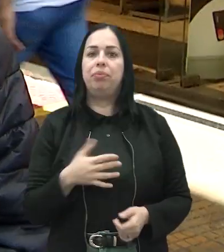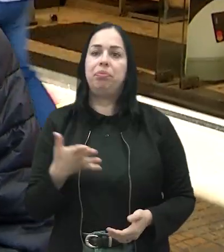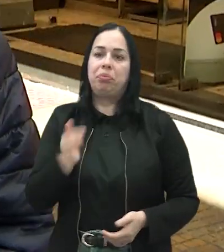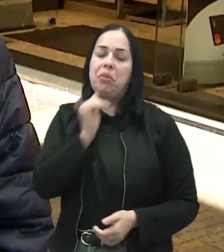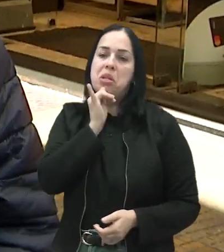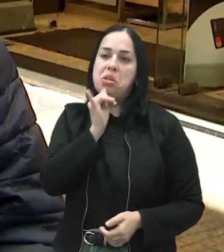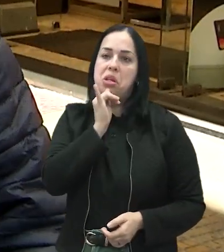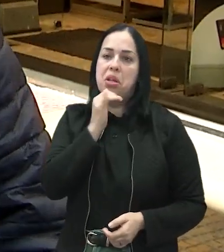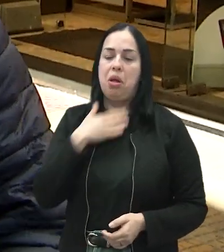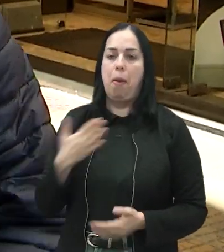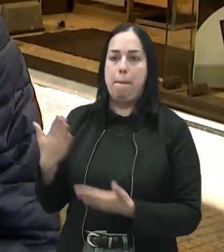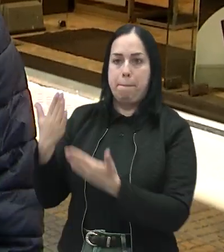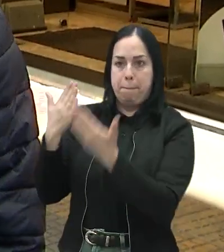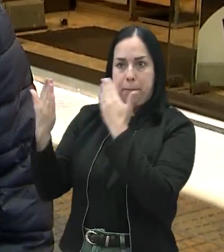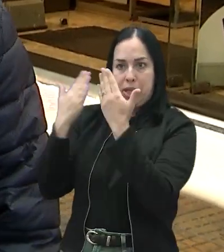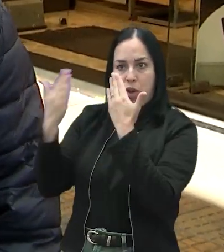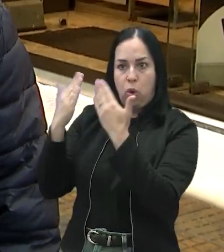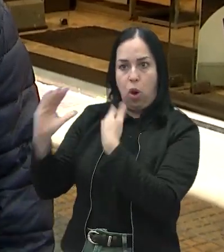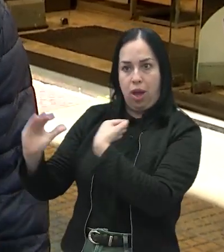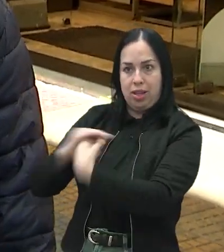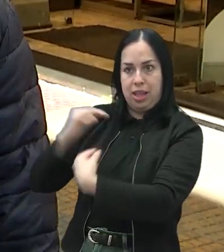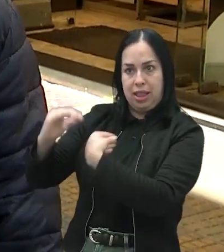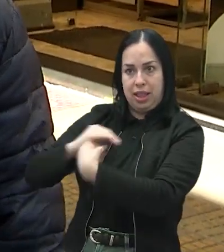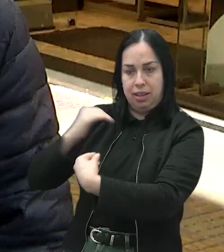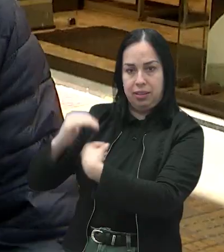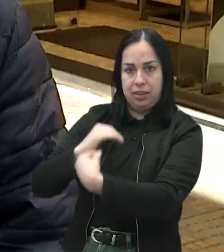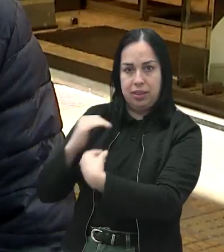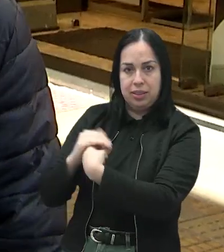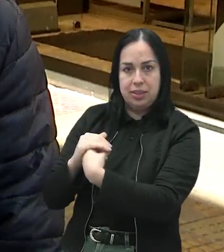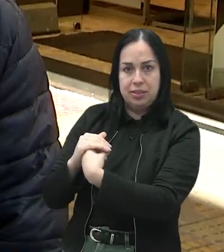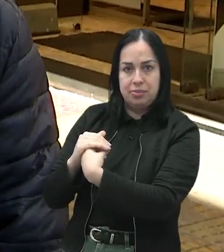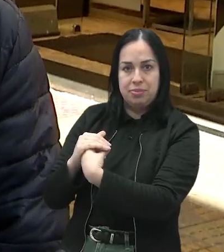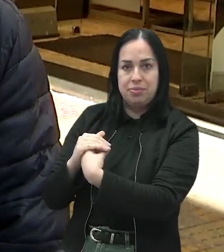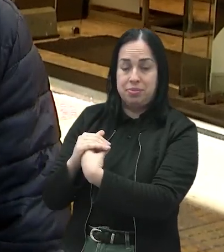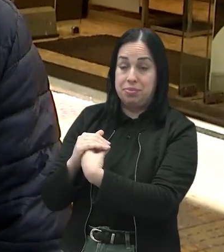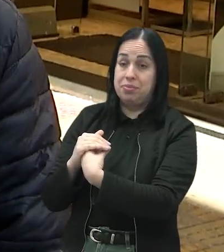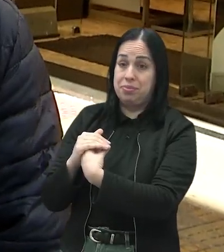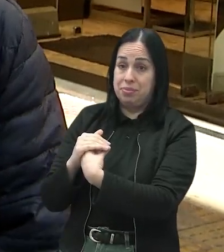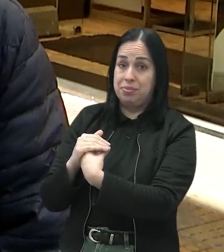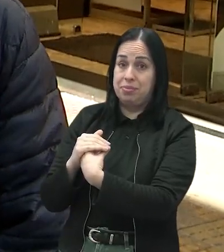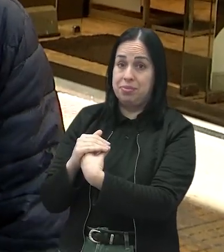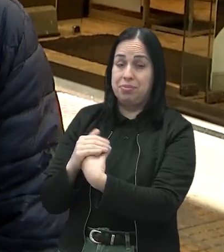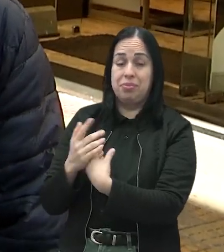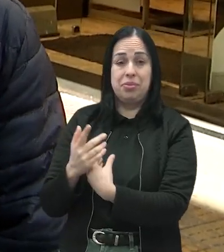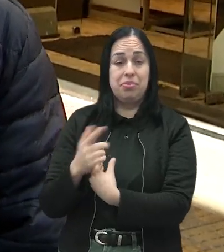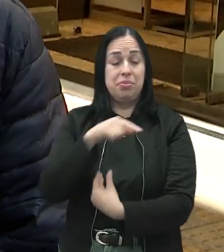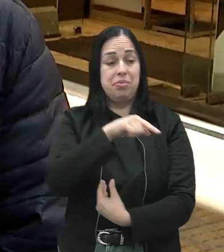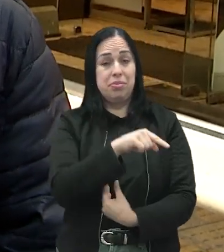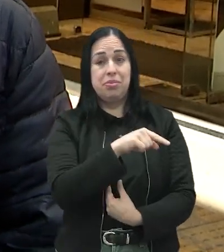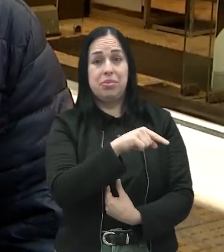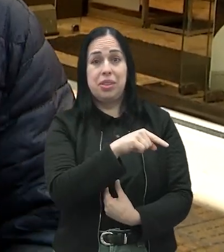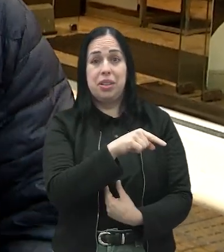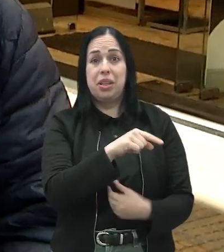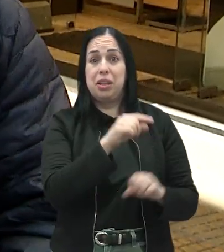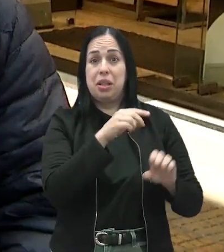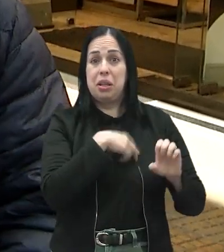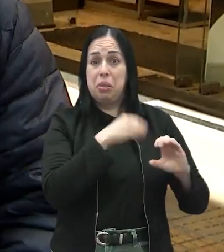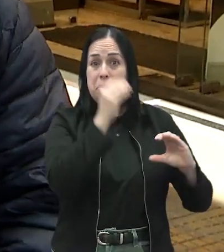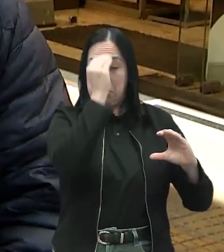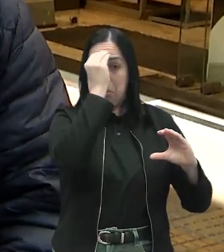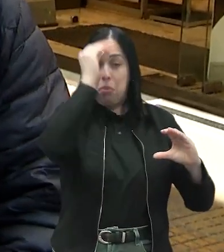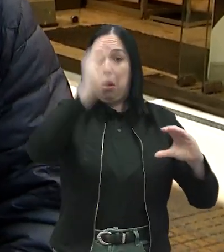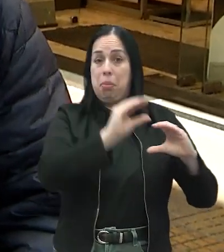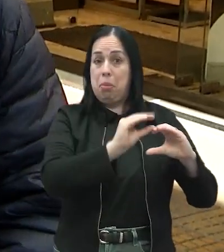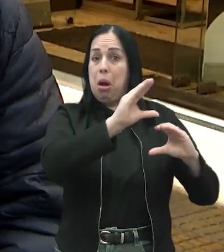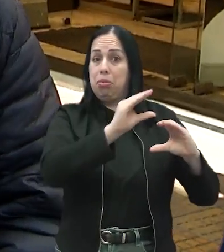exemplo, um psicólogo, às vezes um conselho que ele dá pra você, aí eu fico, caramba, mano, eu tava até pensando esses